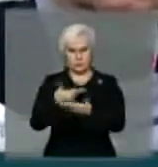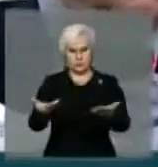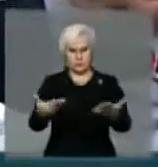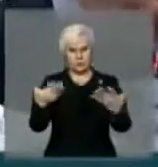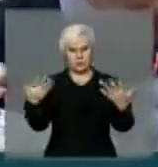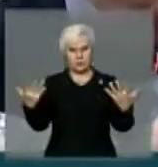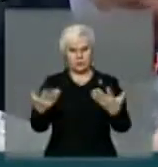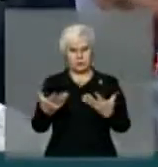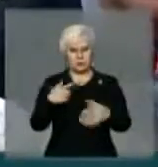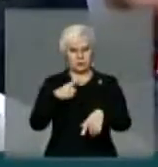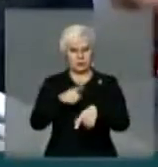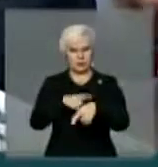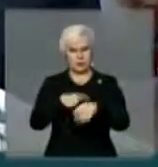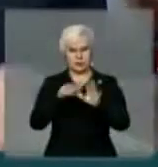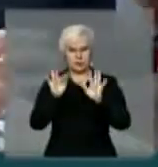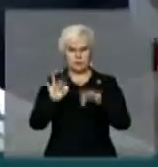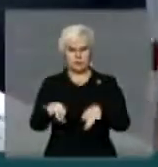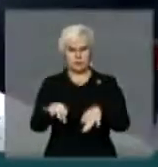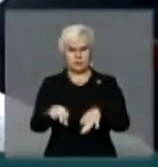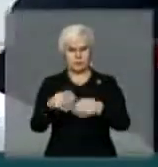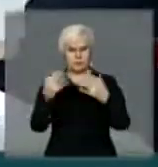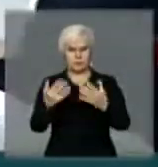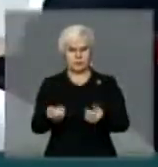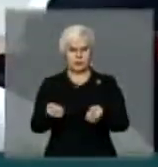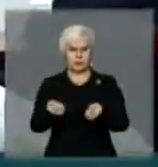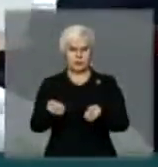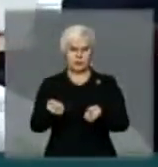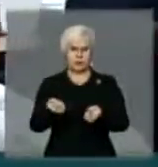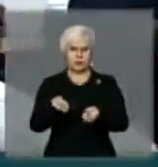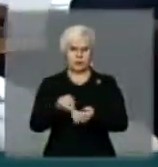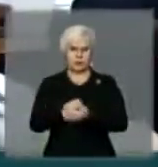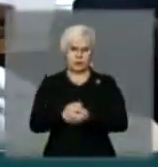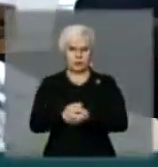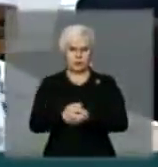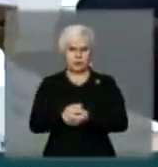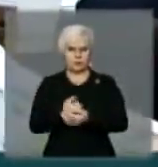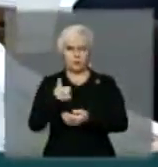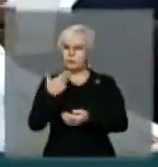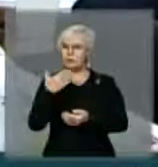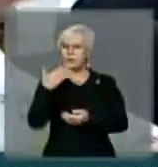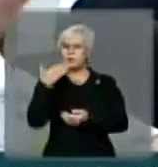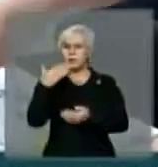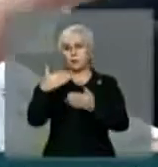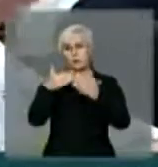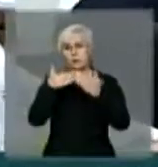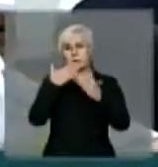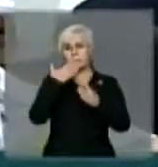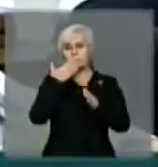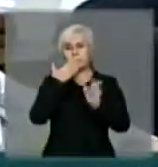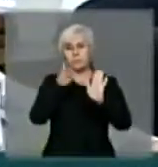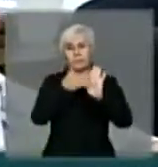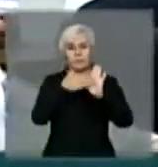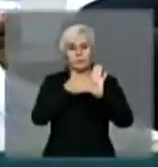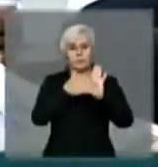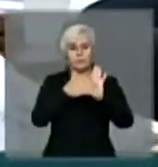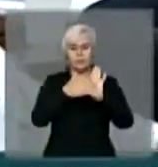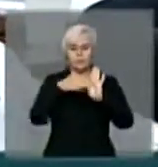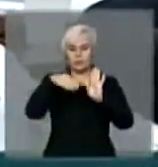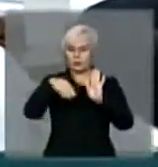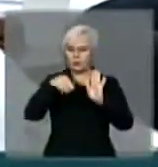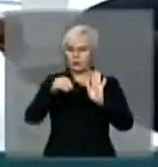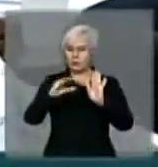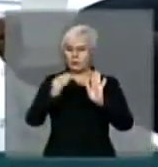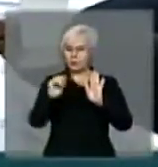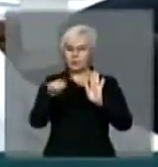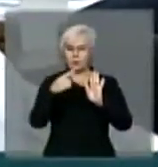daqui. Eu estava até já anotando aqui para propor uma moção dessas entidades para ir às lideranças. Não basta só o presidente, Fernando,